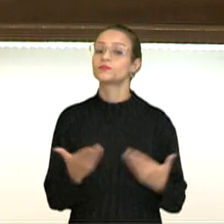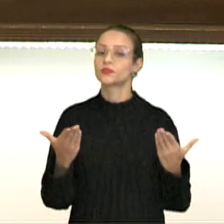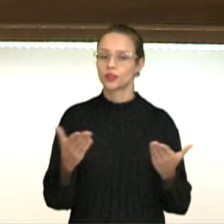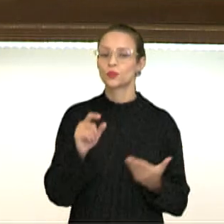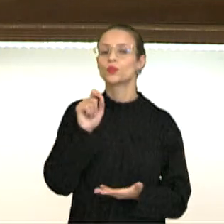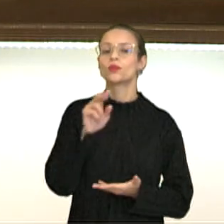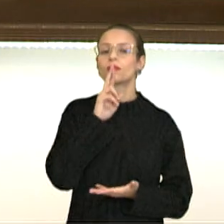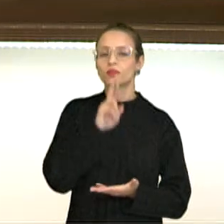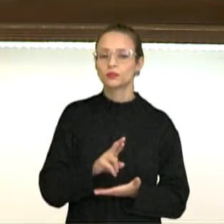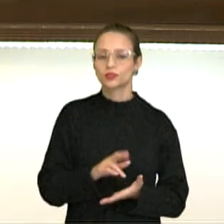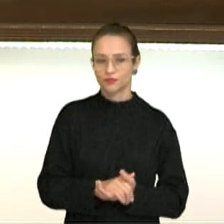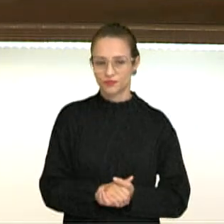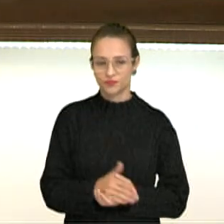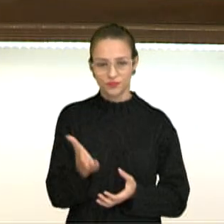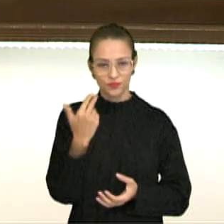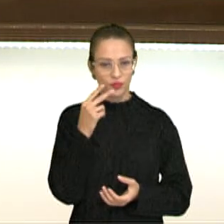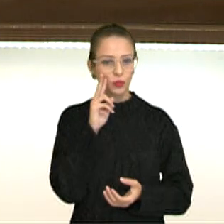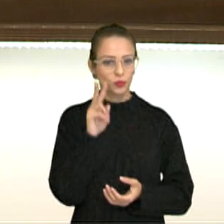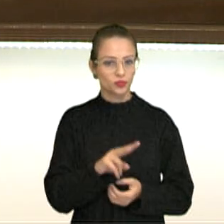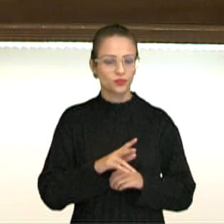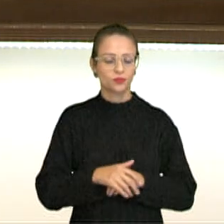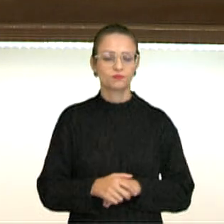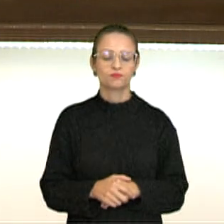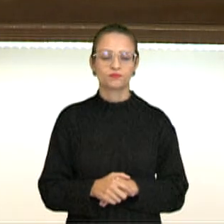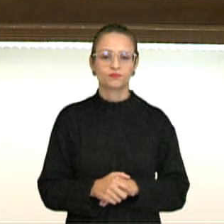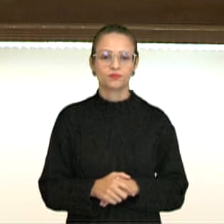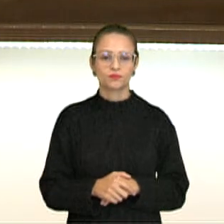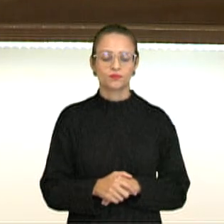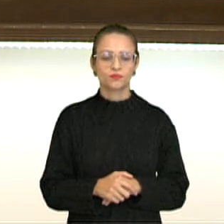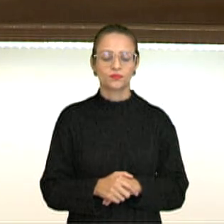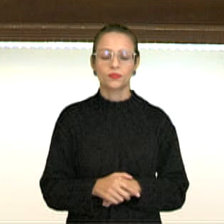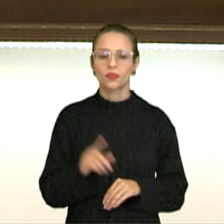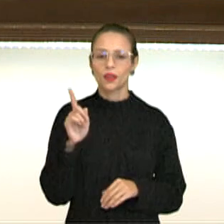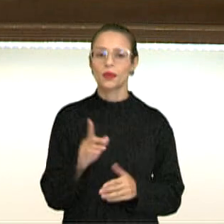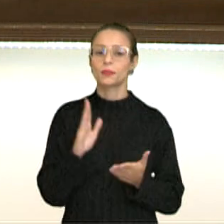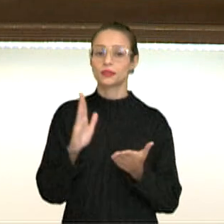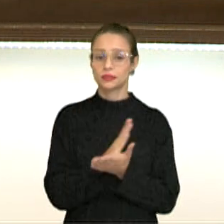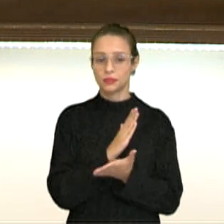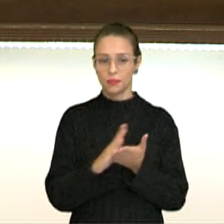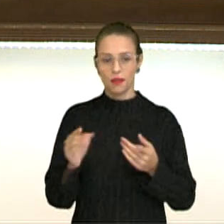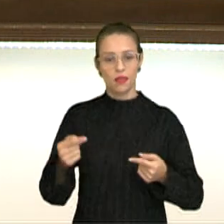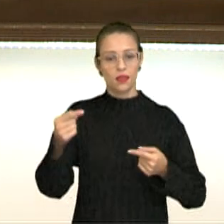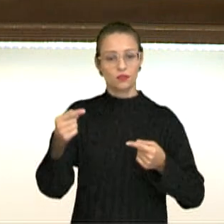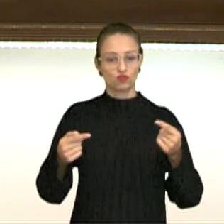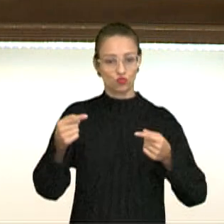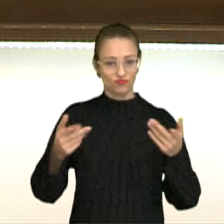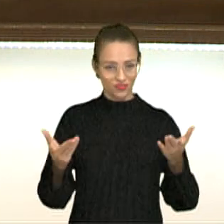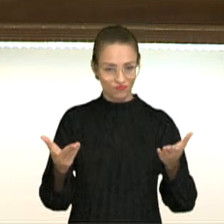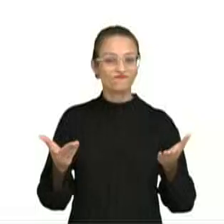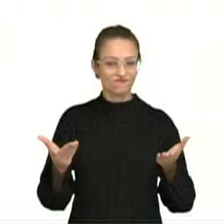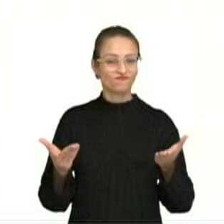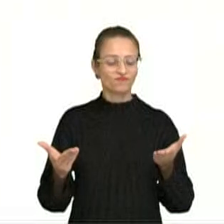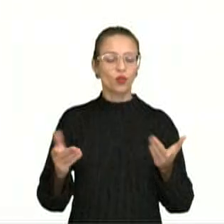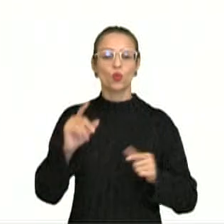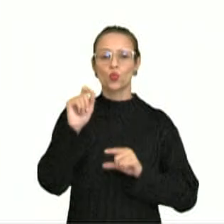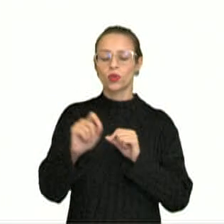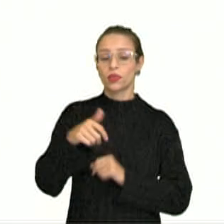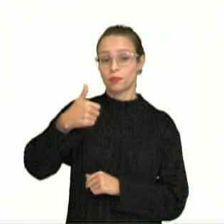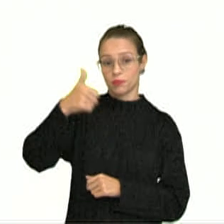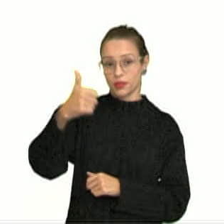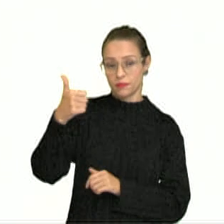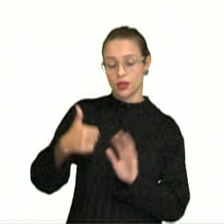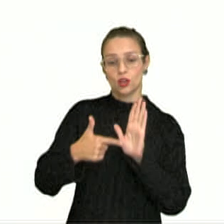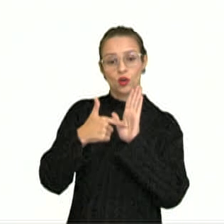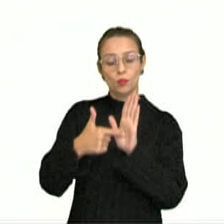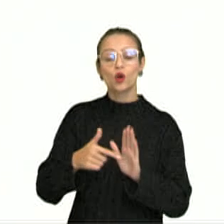que você respondeu. Vamos observar aqui. Eles servem para separar as discussões dentro da reportagem. O primeiro trabalha